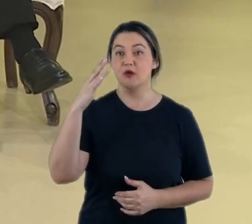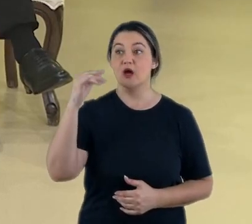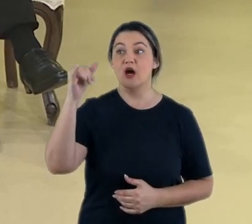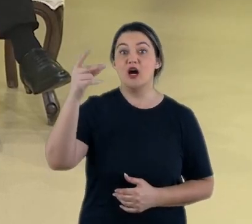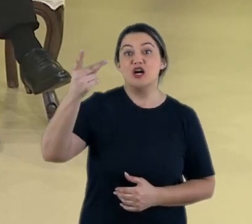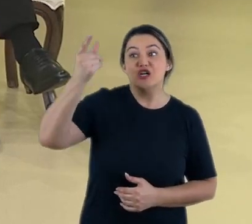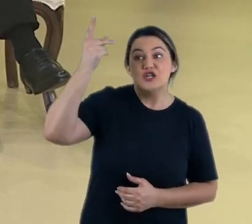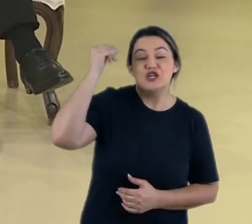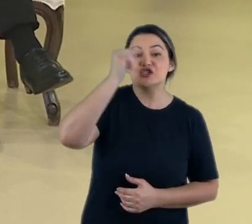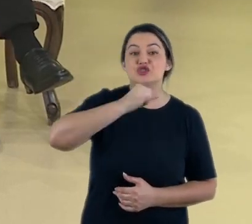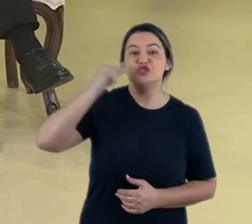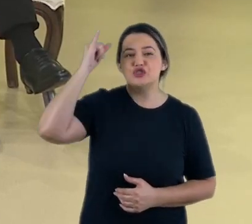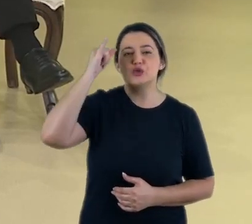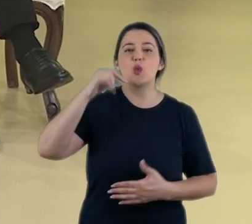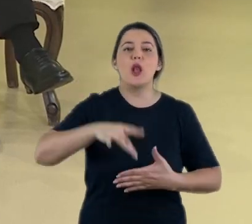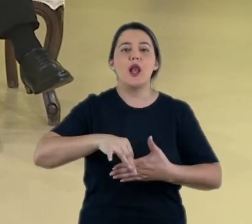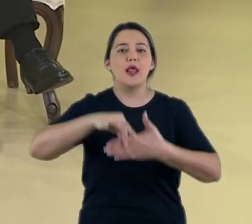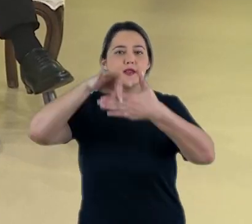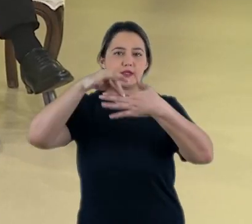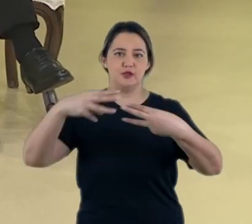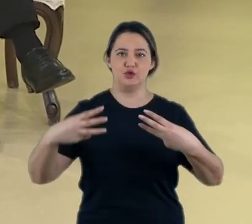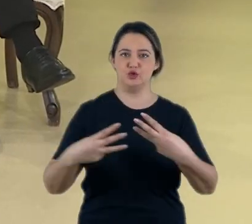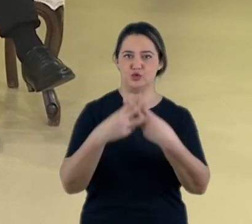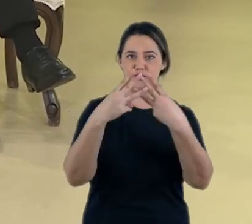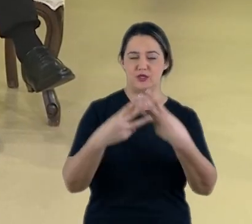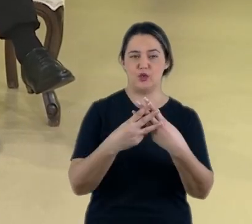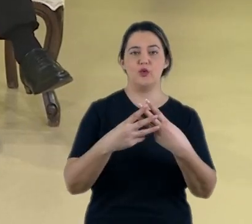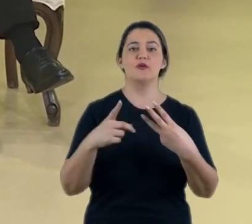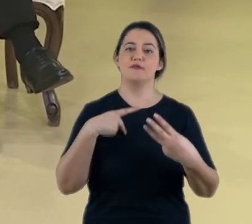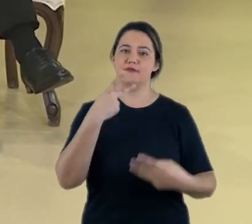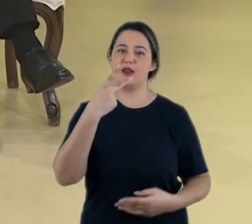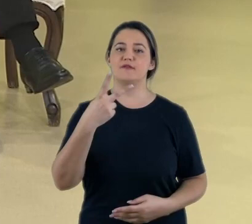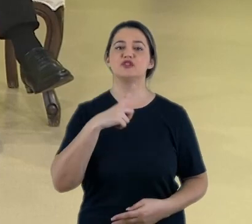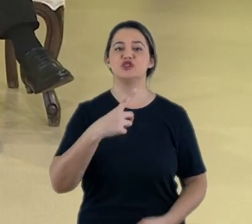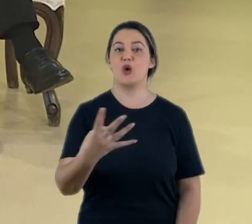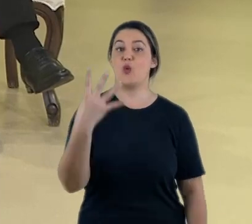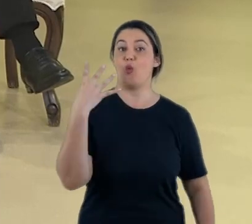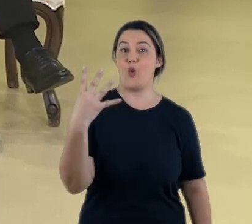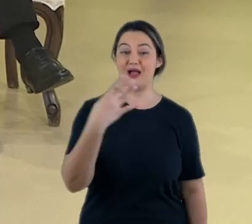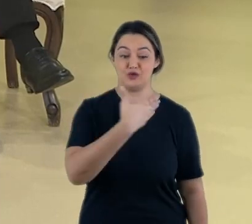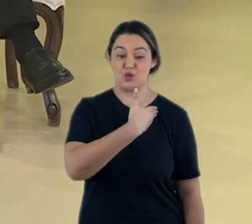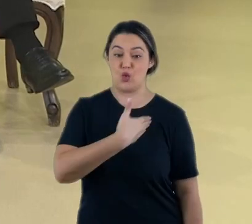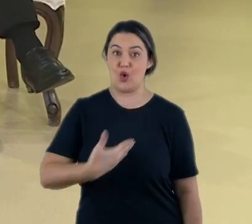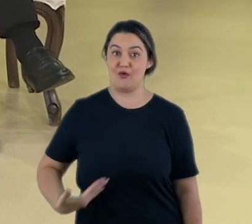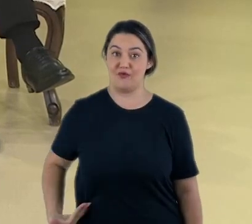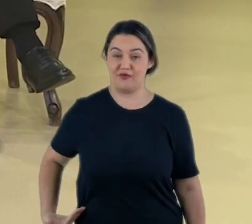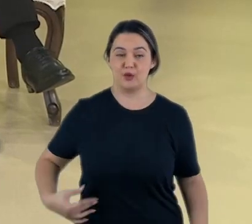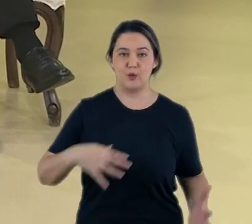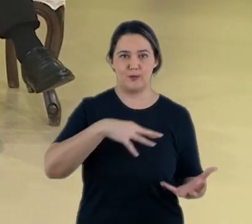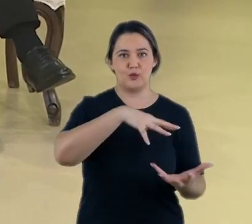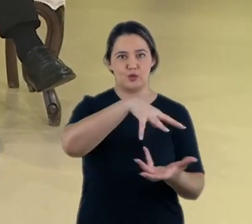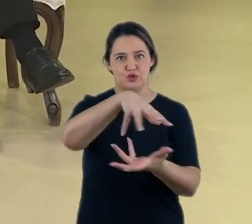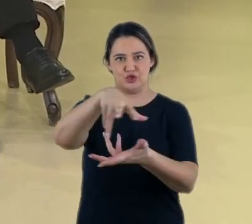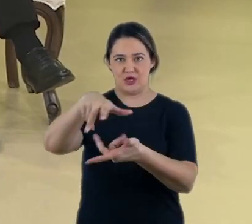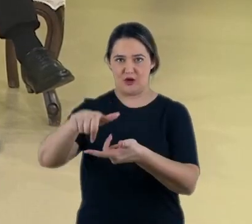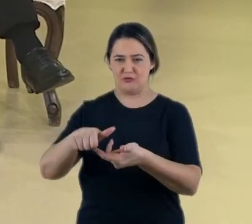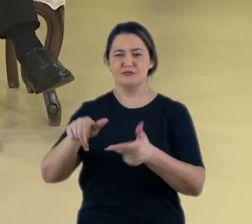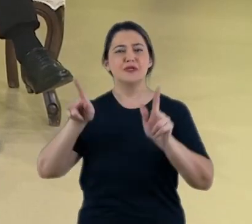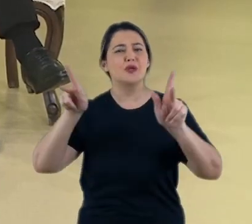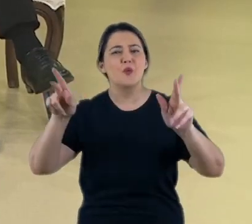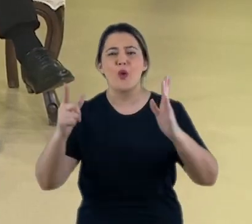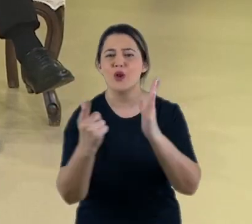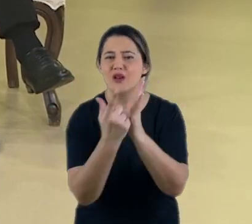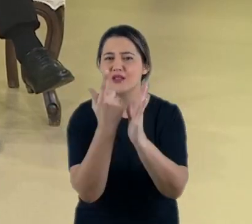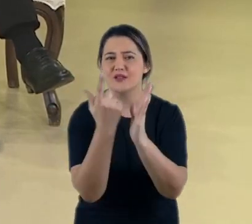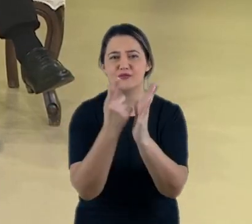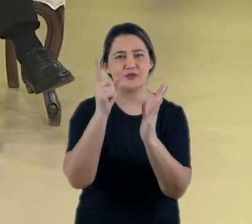antigos rabinos judeus falavam de 4 impérios mundiais, 4, exatamente como temos em Daniel,